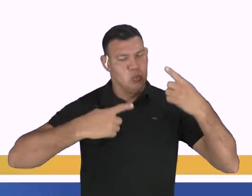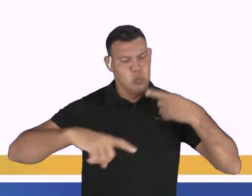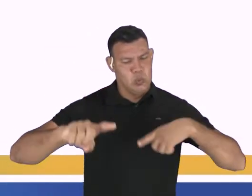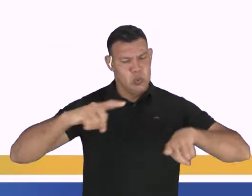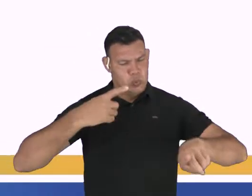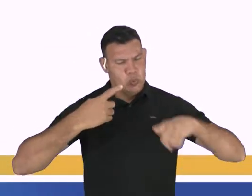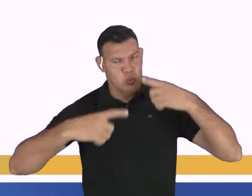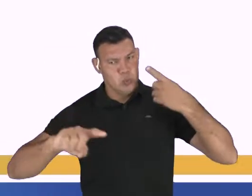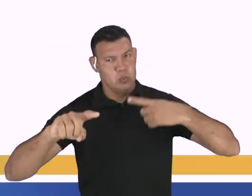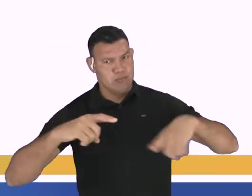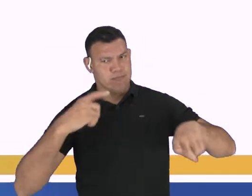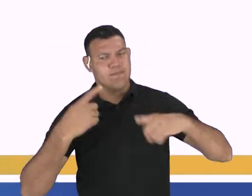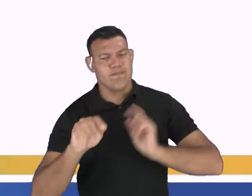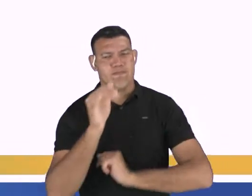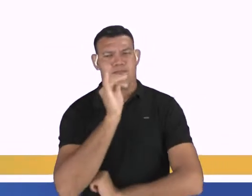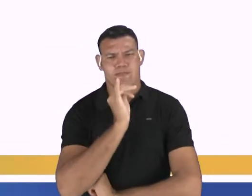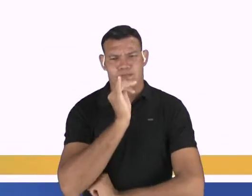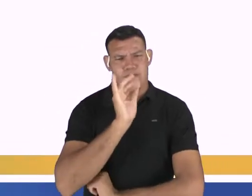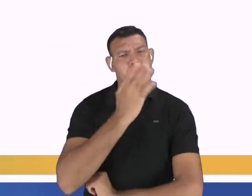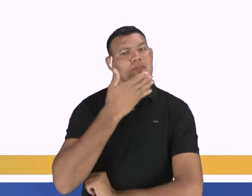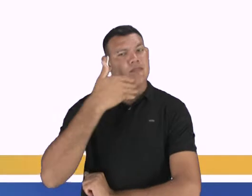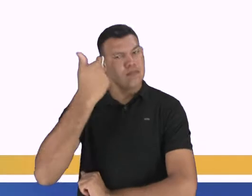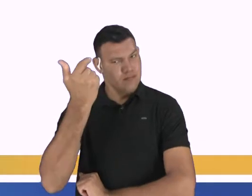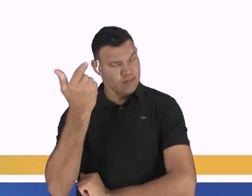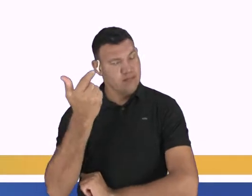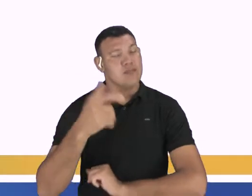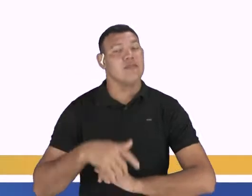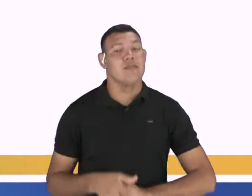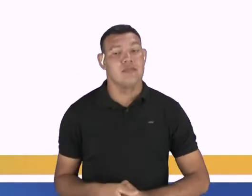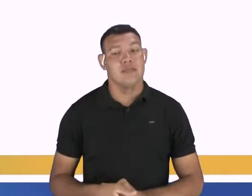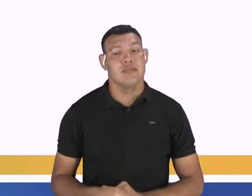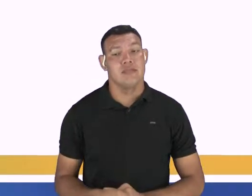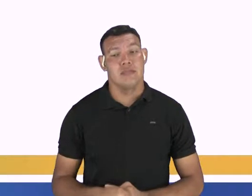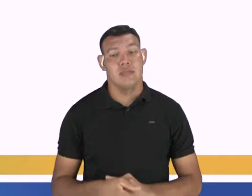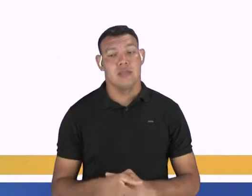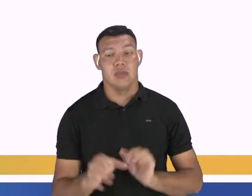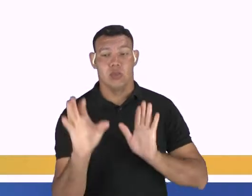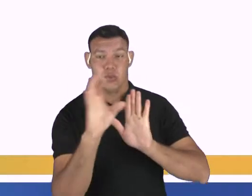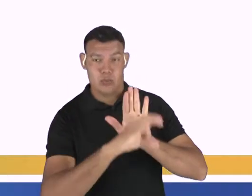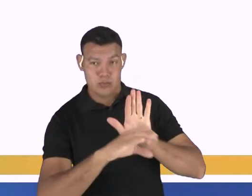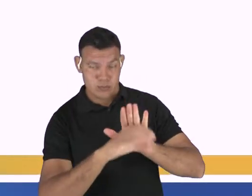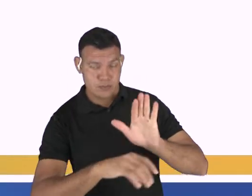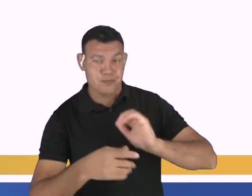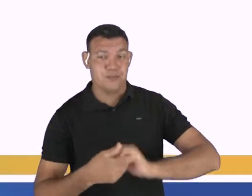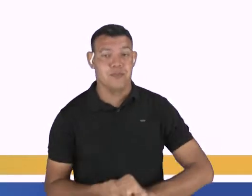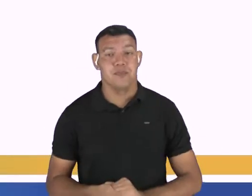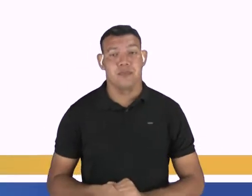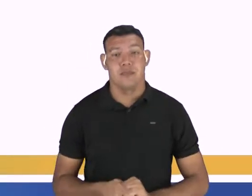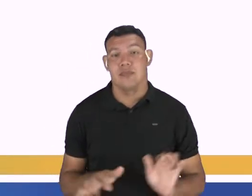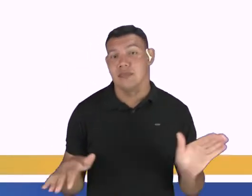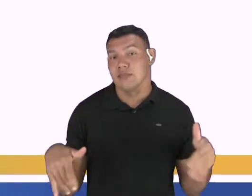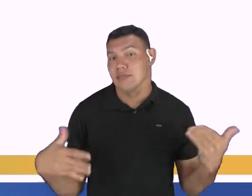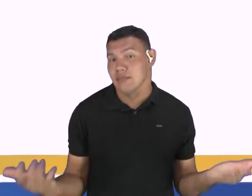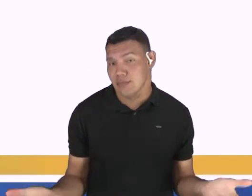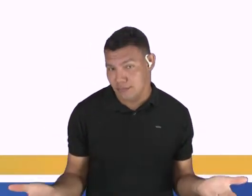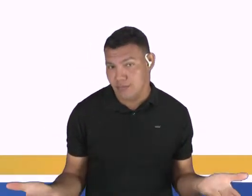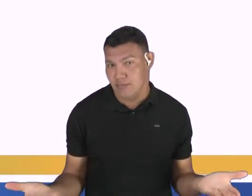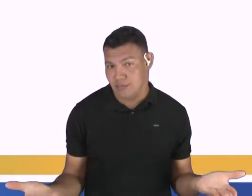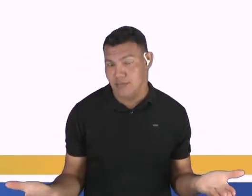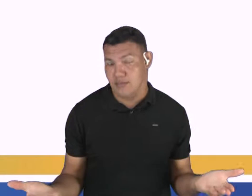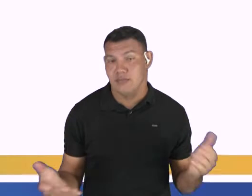assim exemplificado o sentido da palavra como o dicionário nos dá. Nesse caso, a